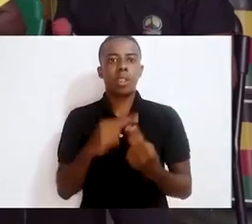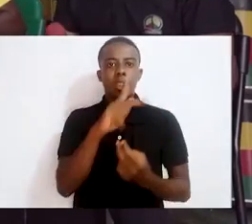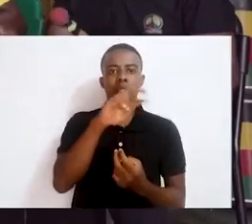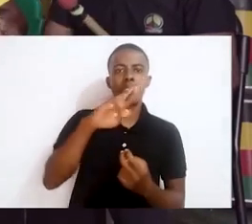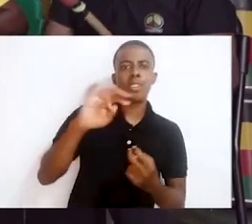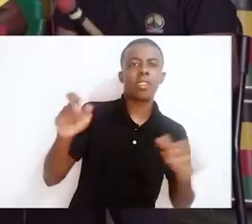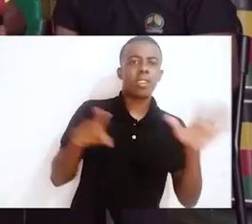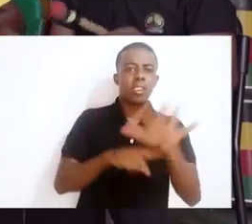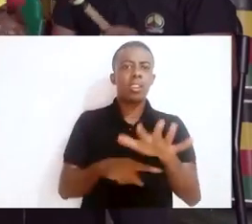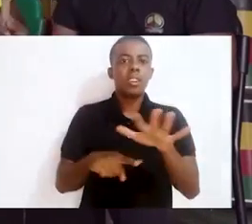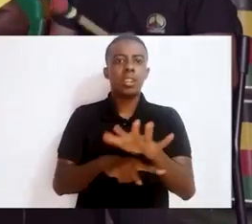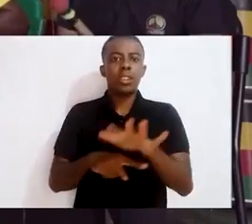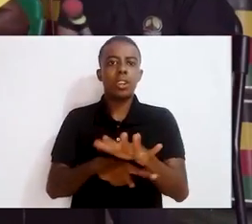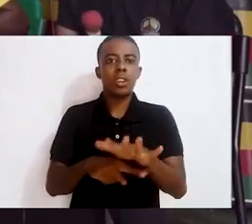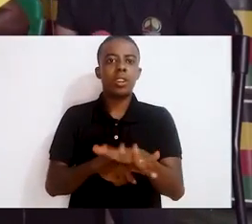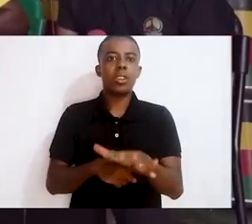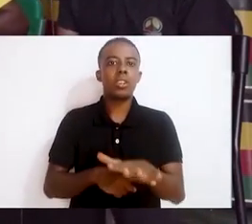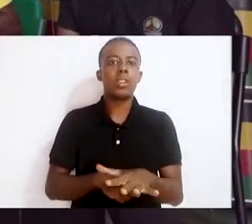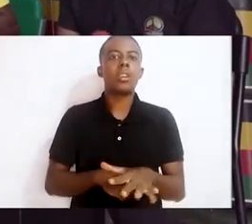fraternidade.